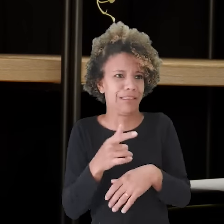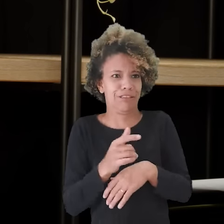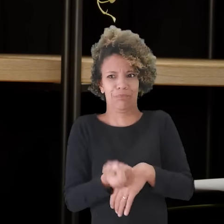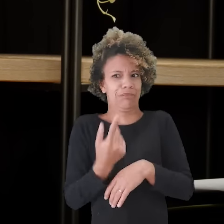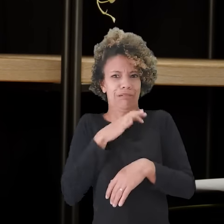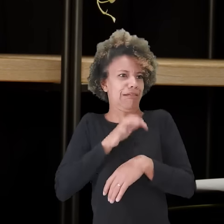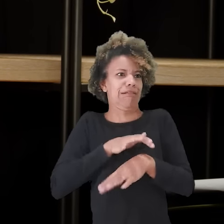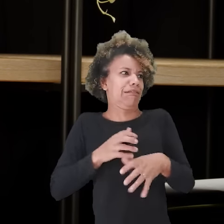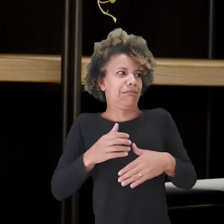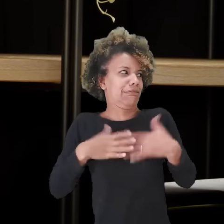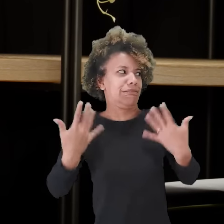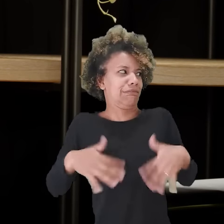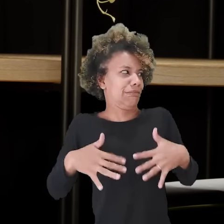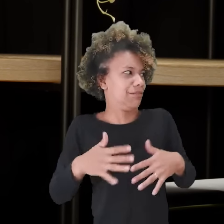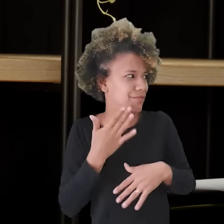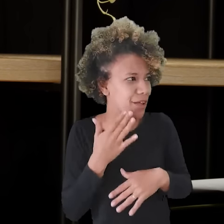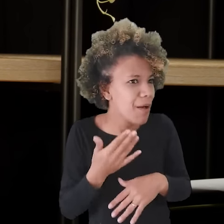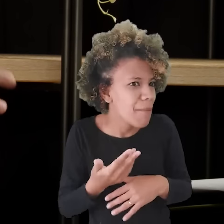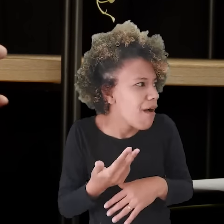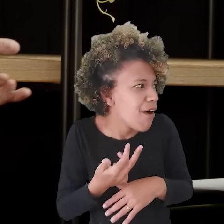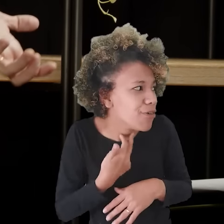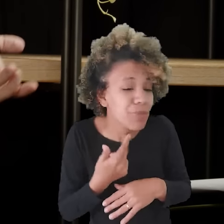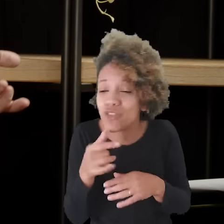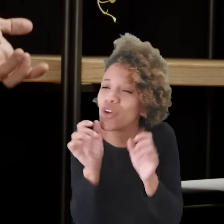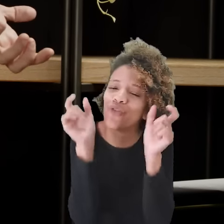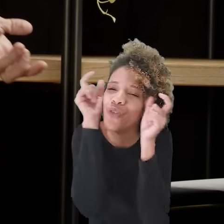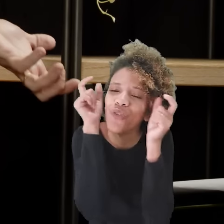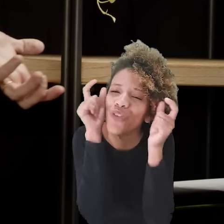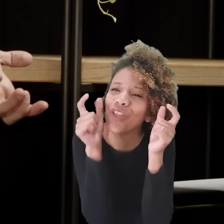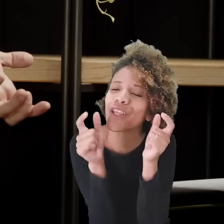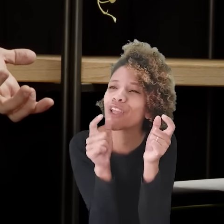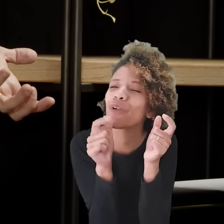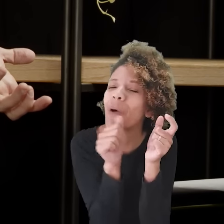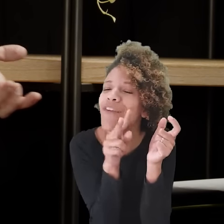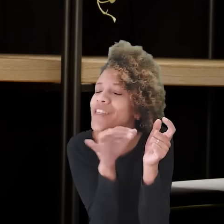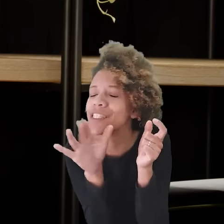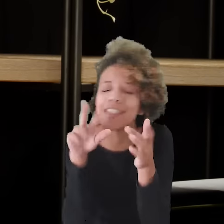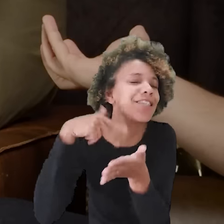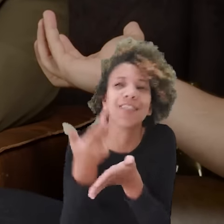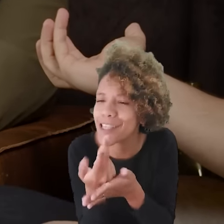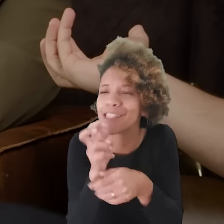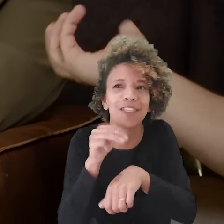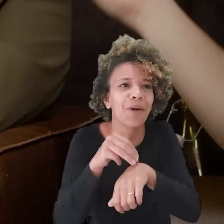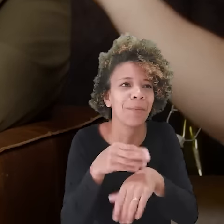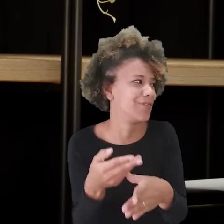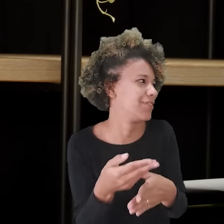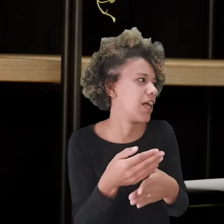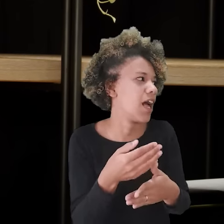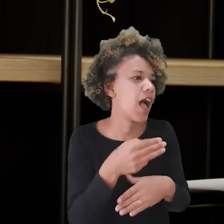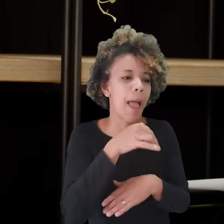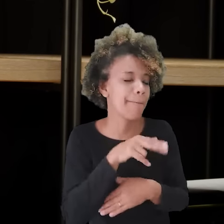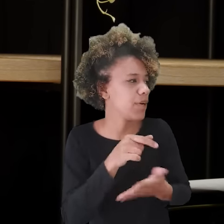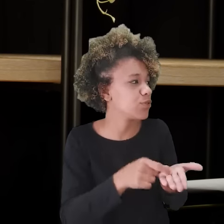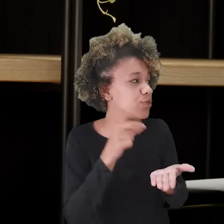meio meio sei lá Tenebroso não pode ser uma parada Oi eu sou um ursinho que vai te dar um AVC em 5 minutos e aí a Malu